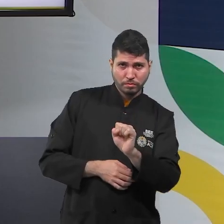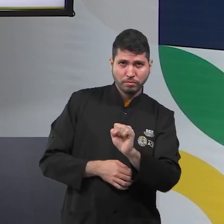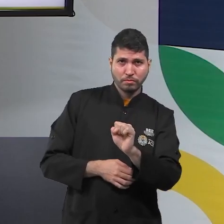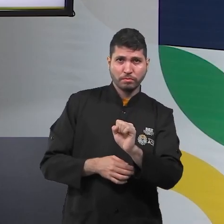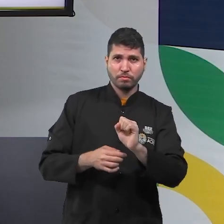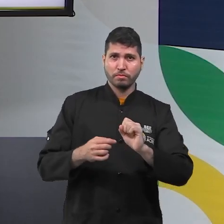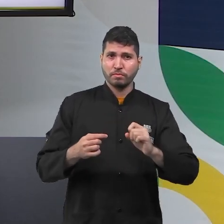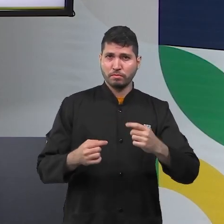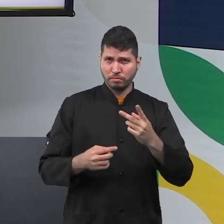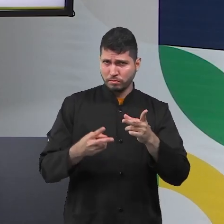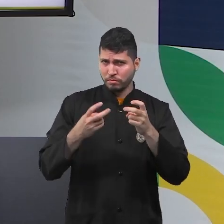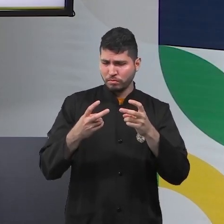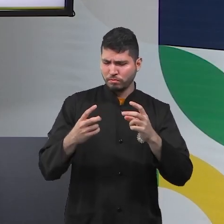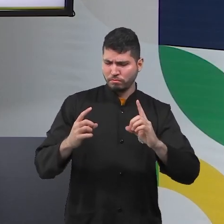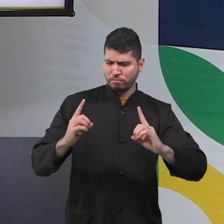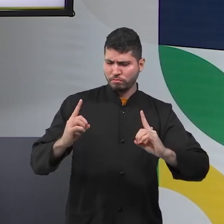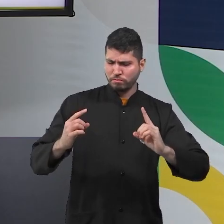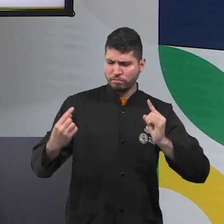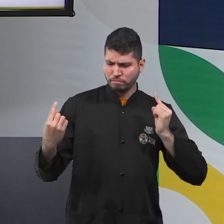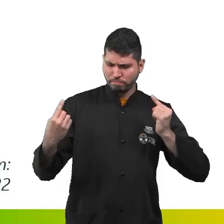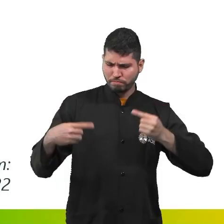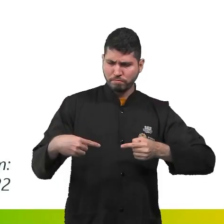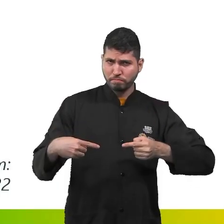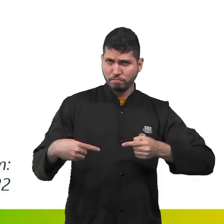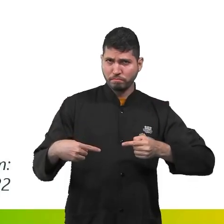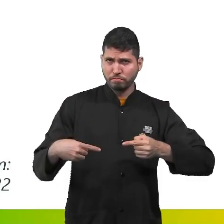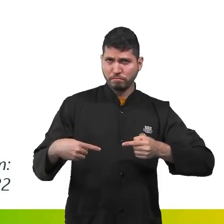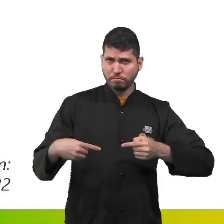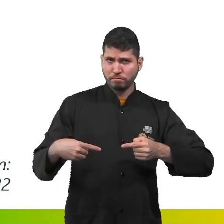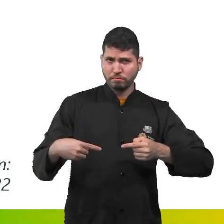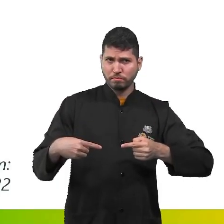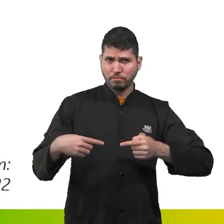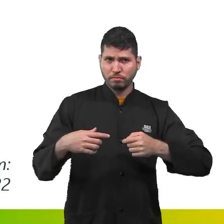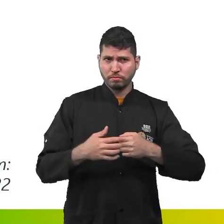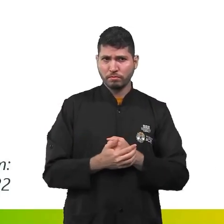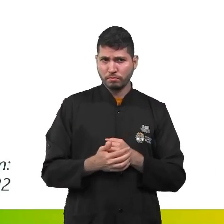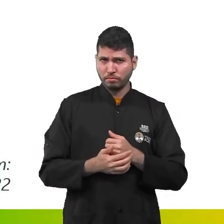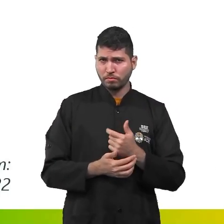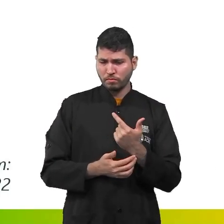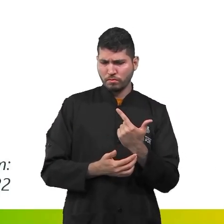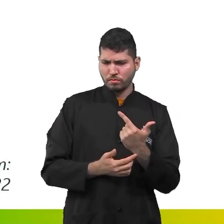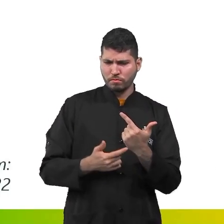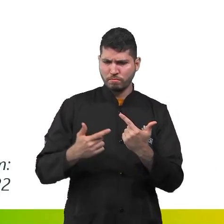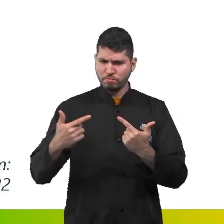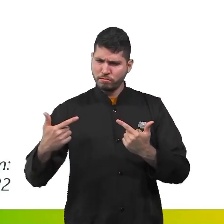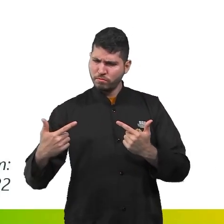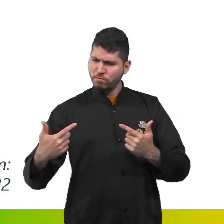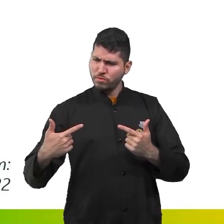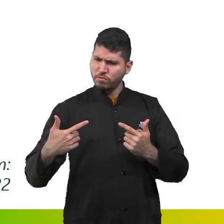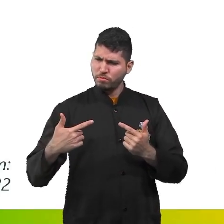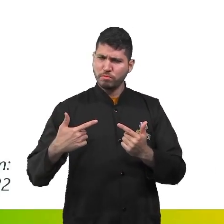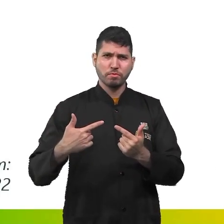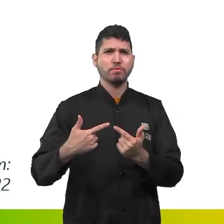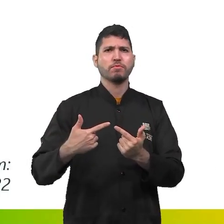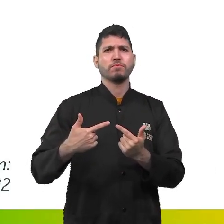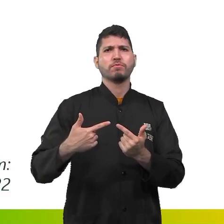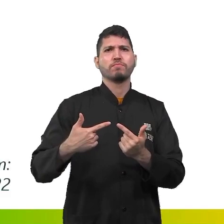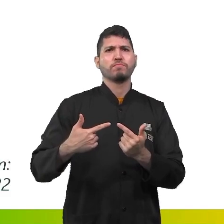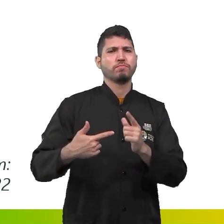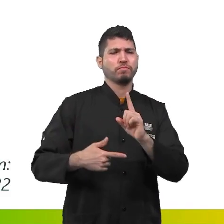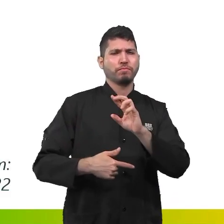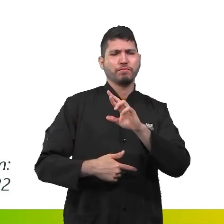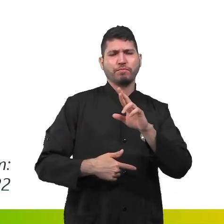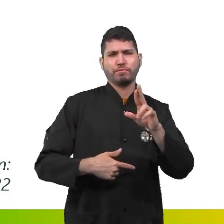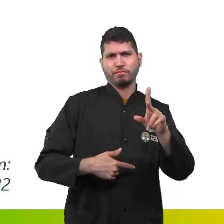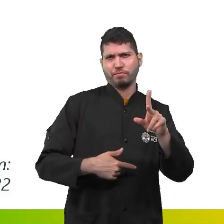duelo, porém observemos que não é com armas comuns. Geralmente os duelos daqueles filmes de faroeste, de bang